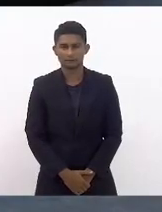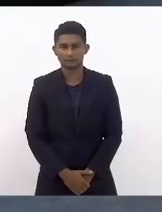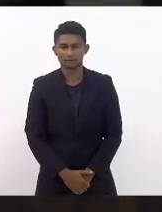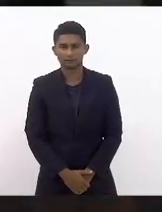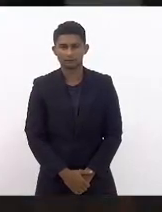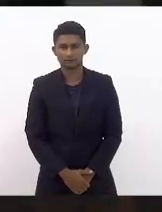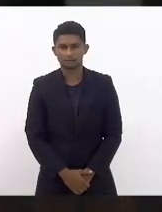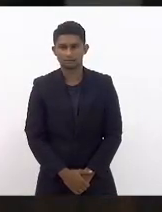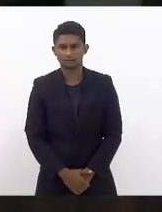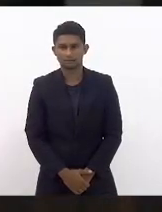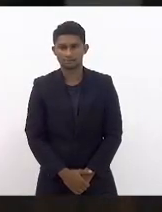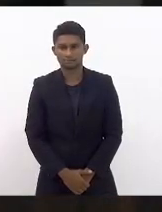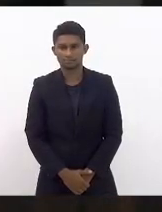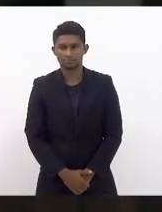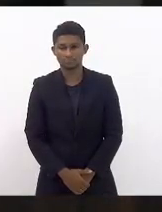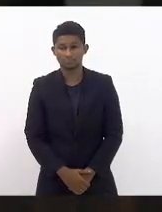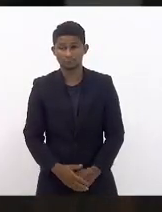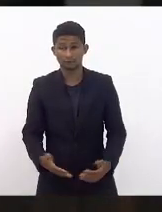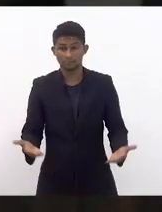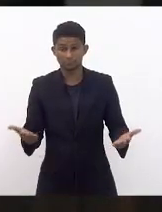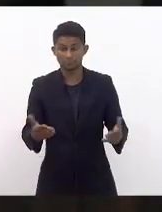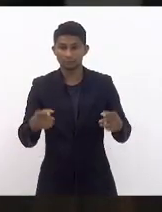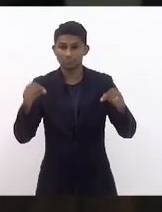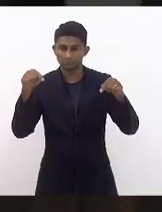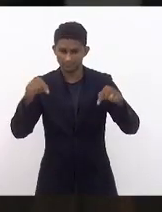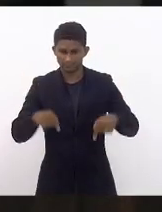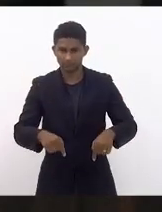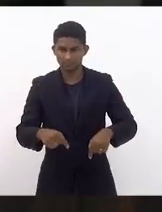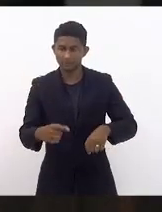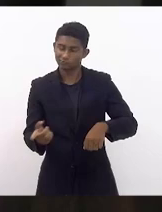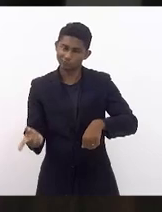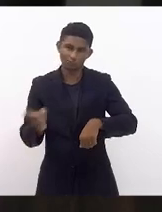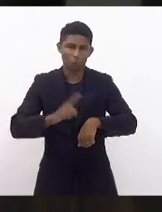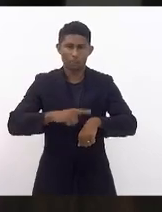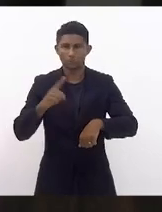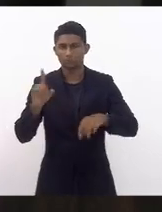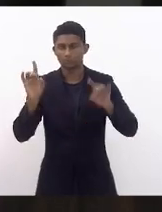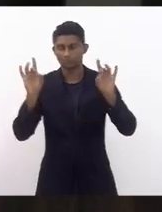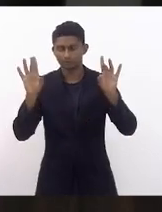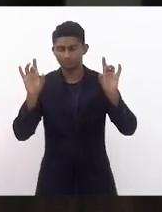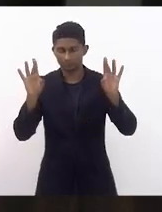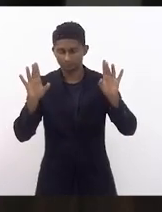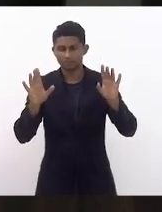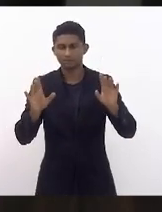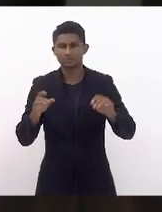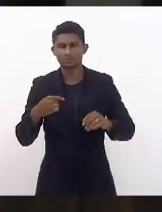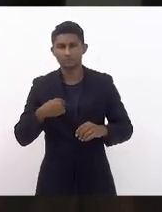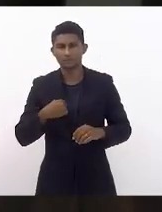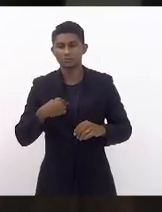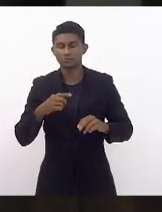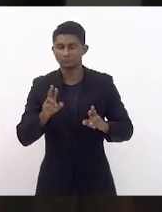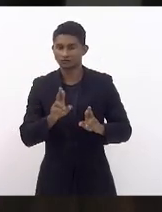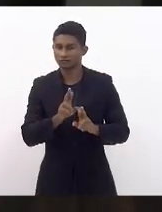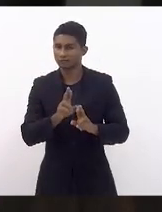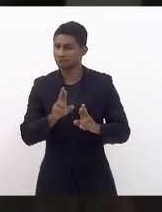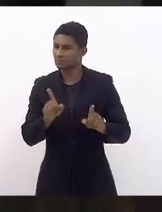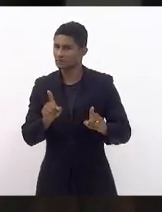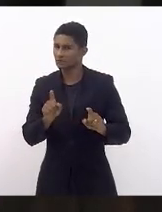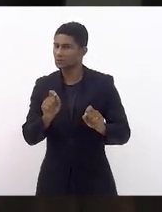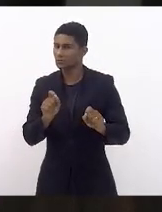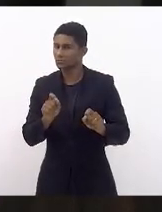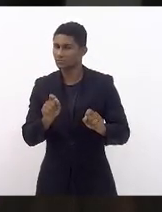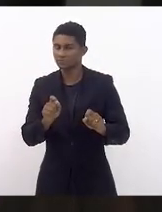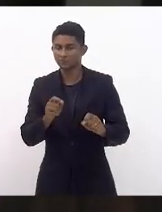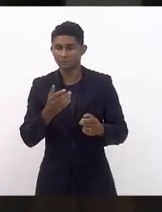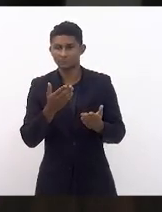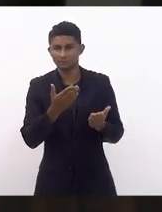Eu gostaria de fazer algo diferente para esse momento agora tão especial. Eu não poderia fazer essa